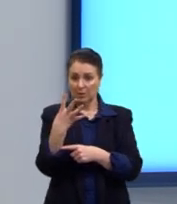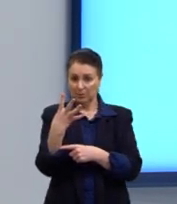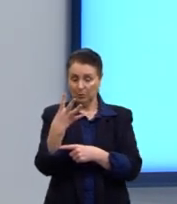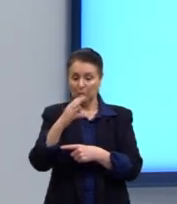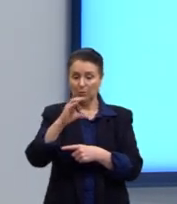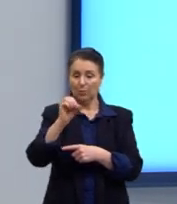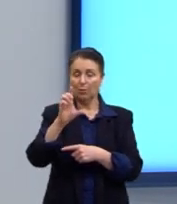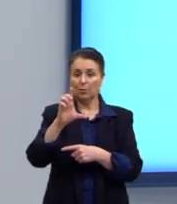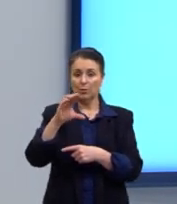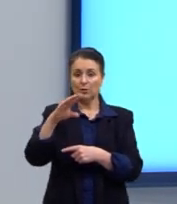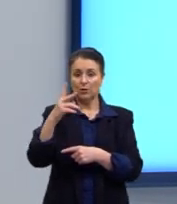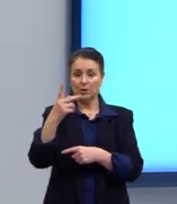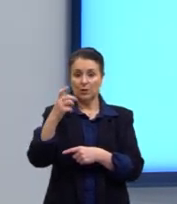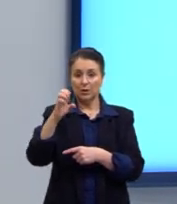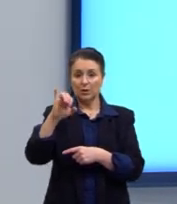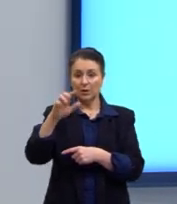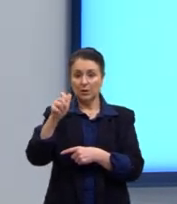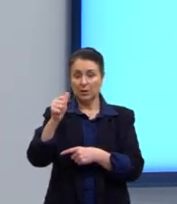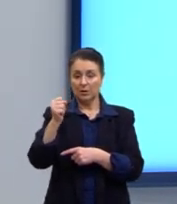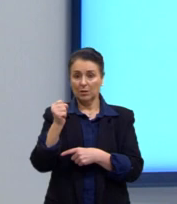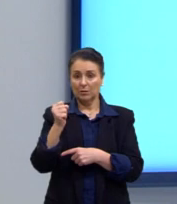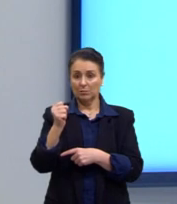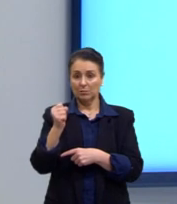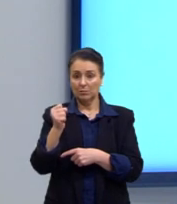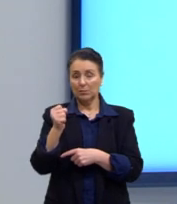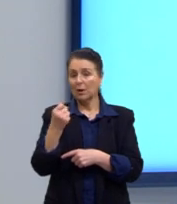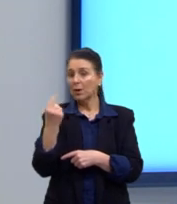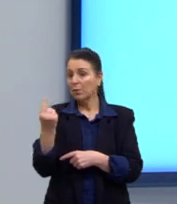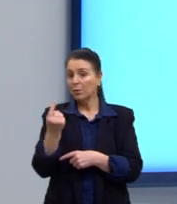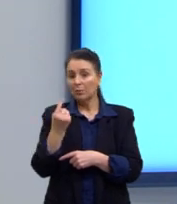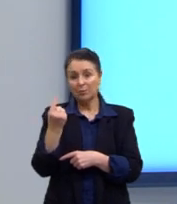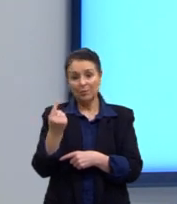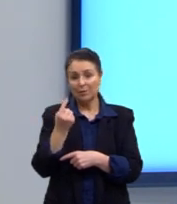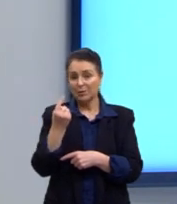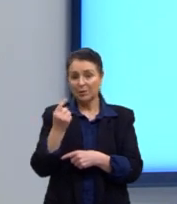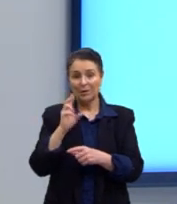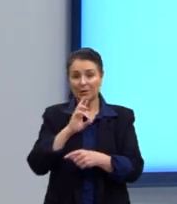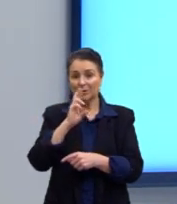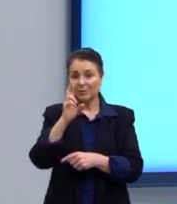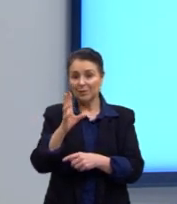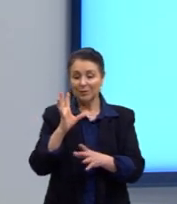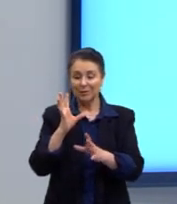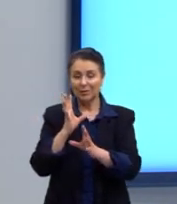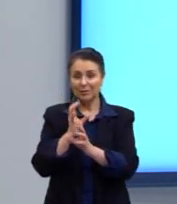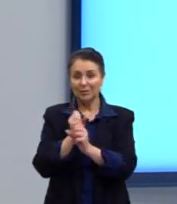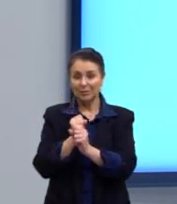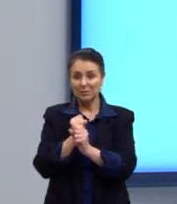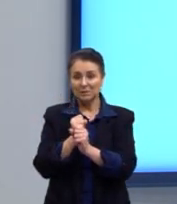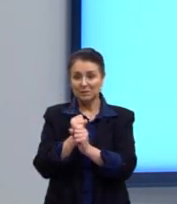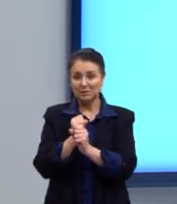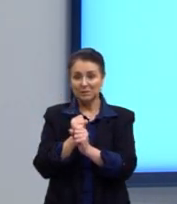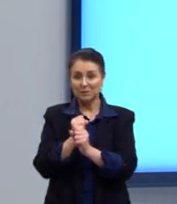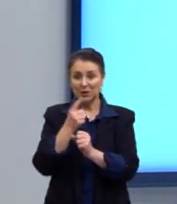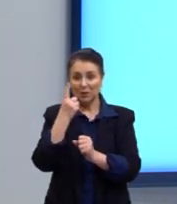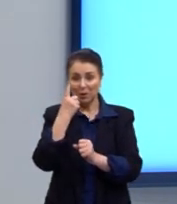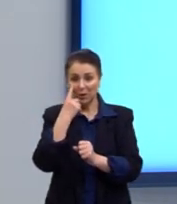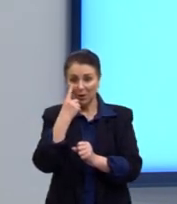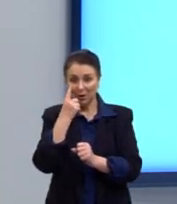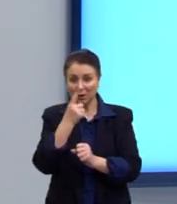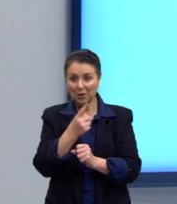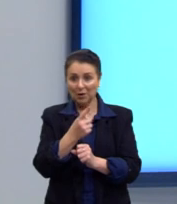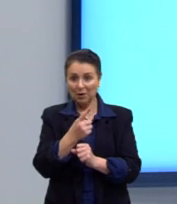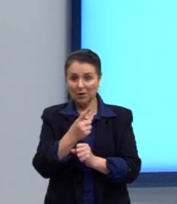e 12 semínimas é a única resposta que vai apresentar essa soma de acordo aqui né com